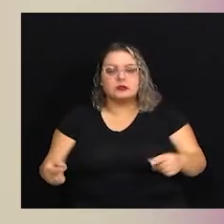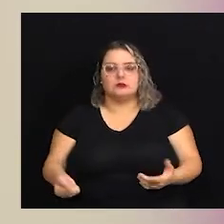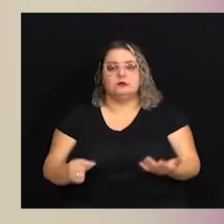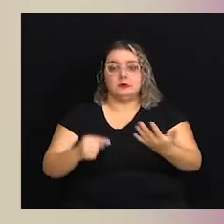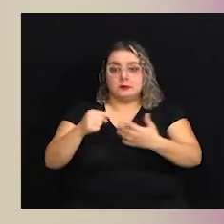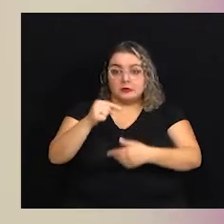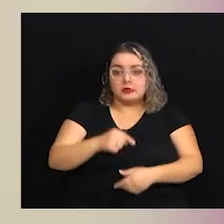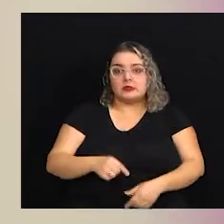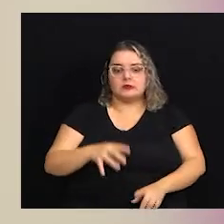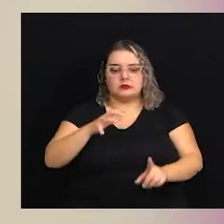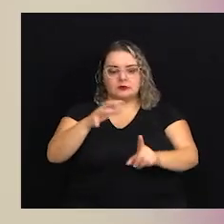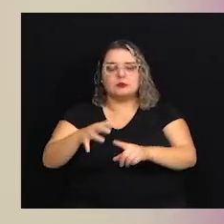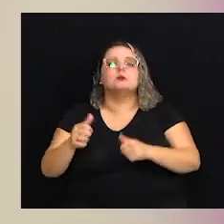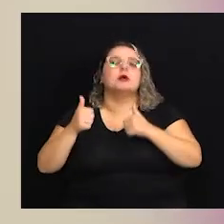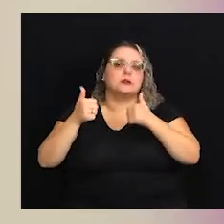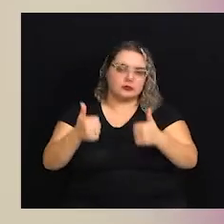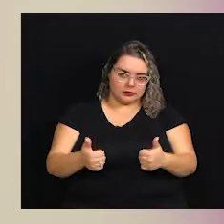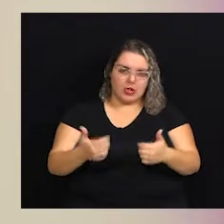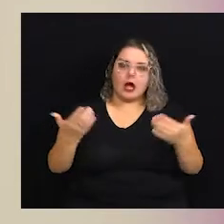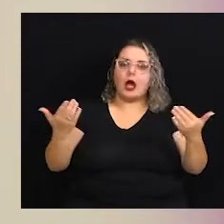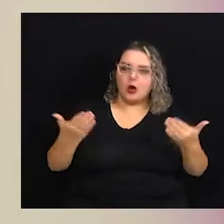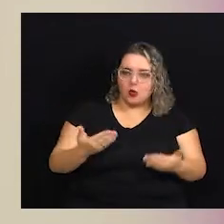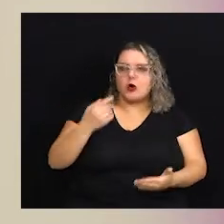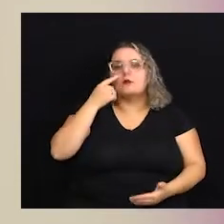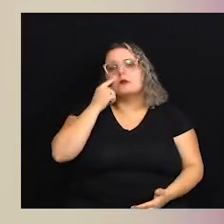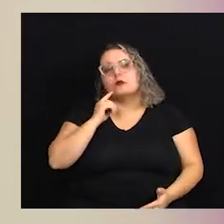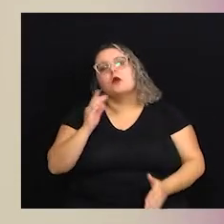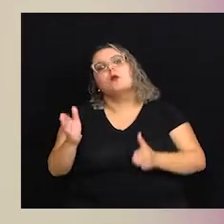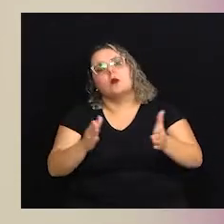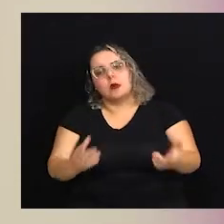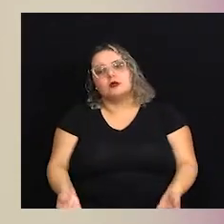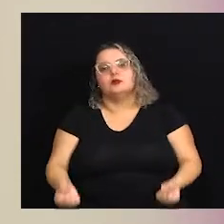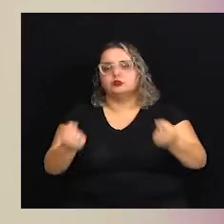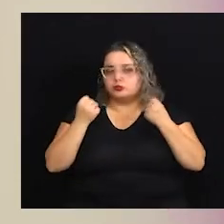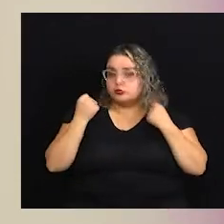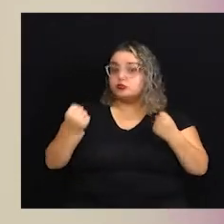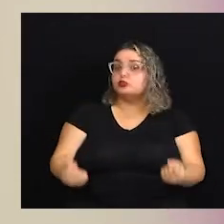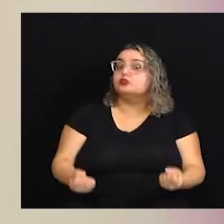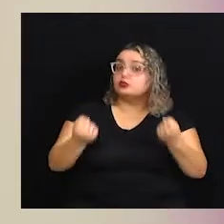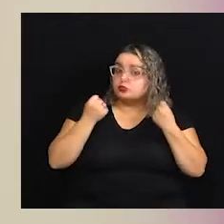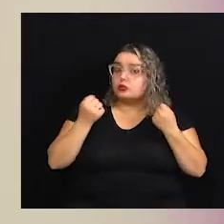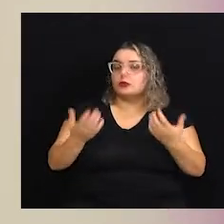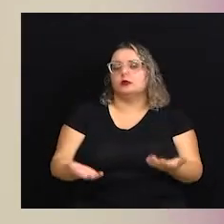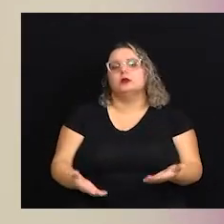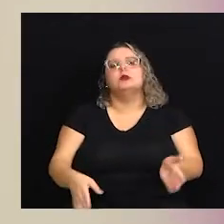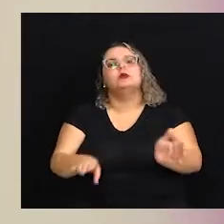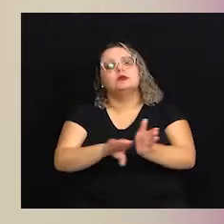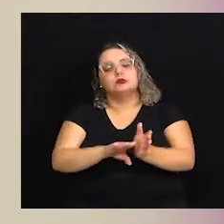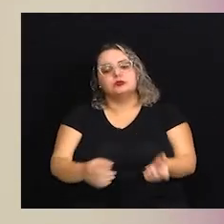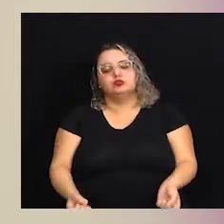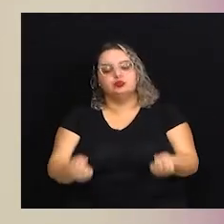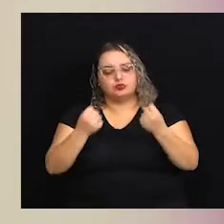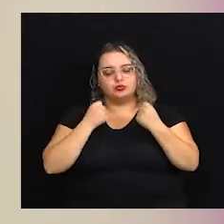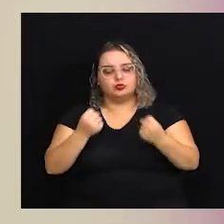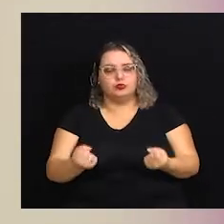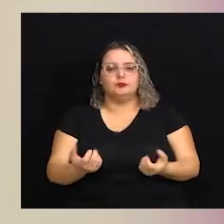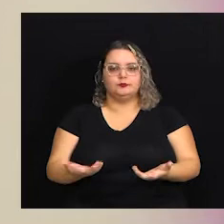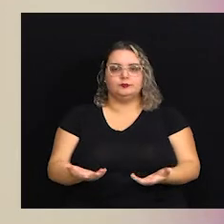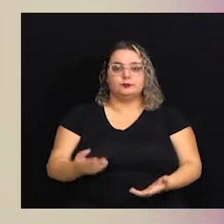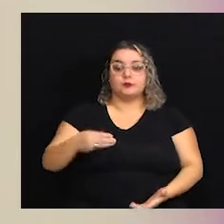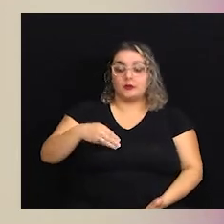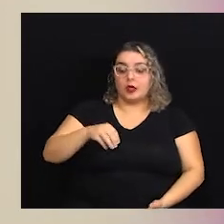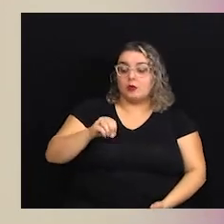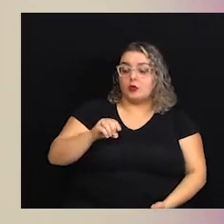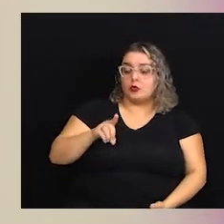questões que realmente estão impactando, aí sim, eu falo, agora, Vivi, chegou a hora de você malhar. Então, vem a atividade física regular e